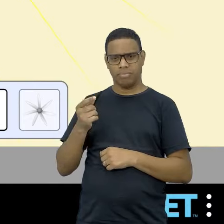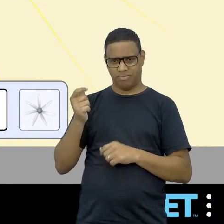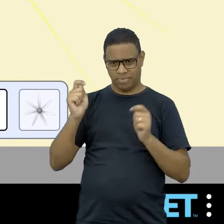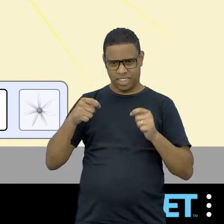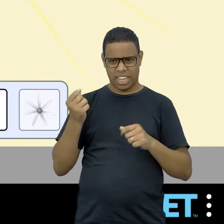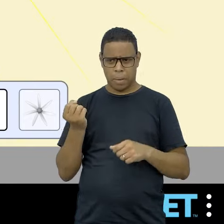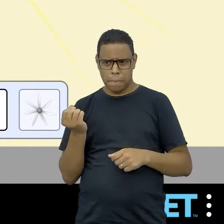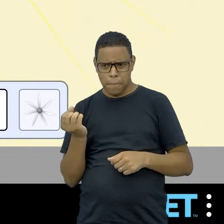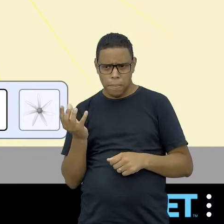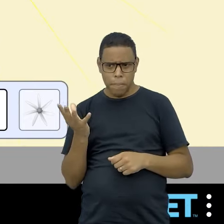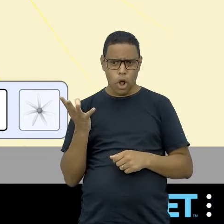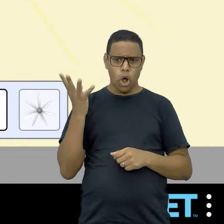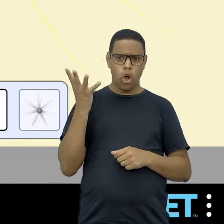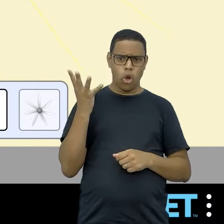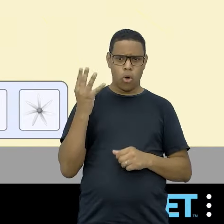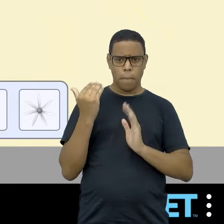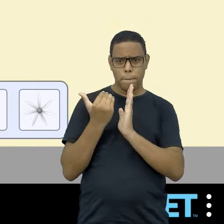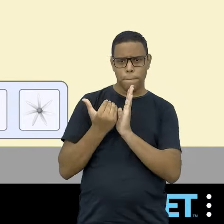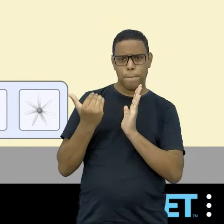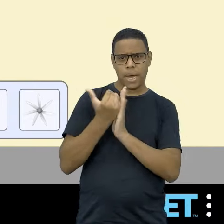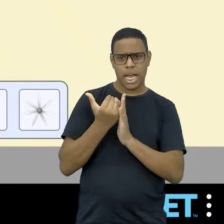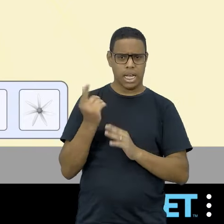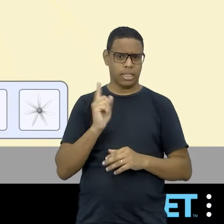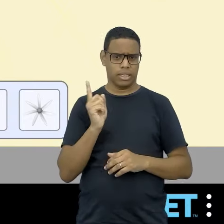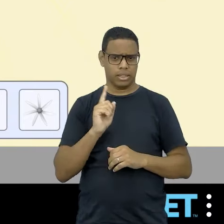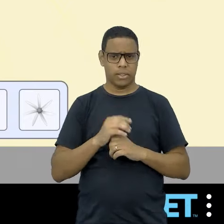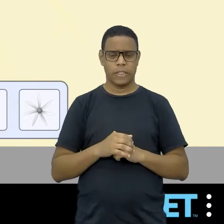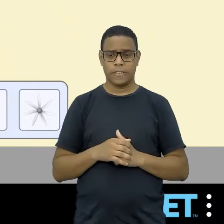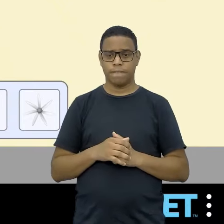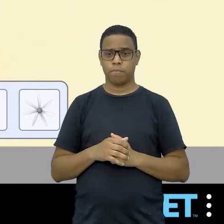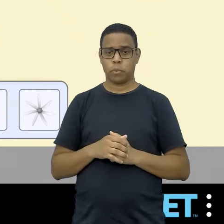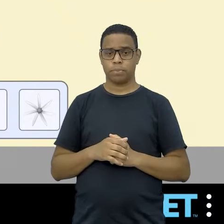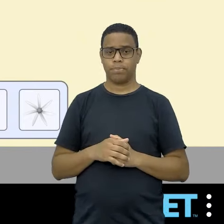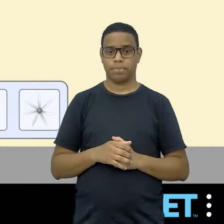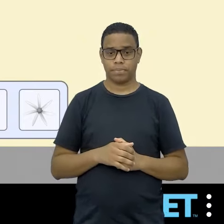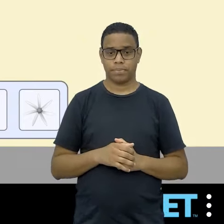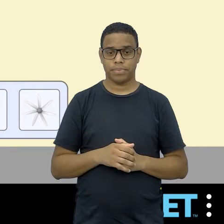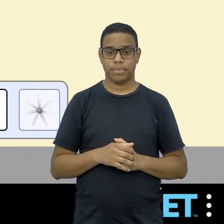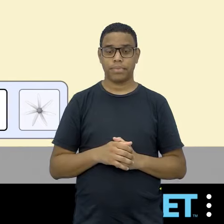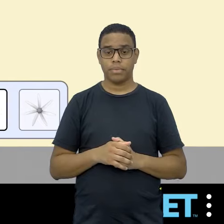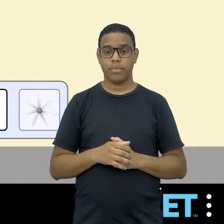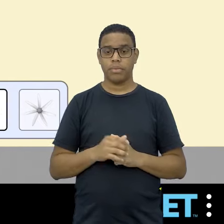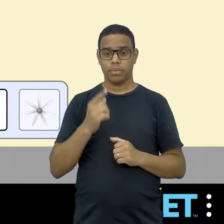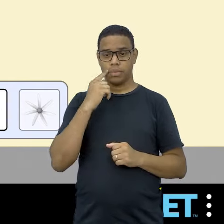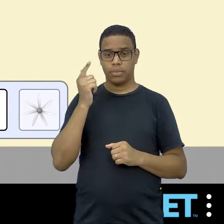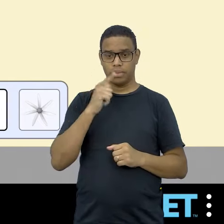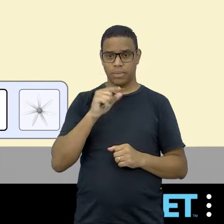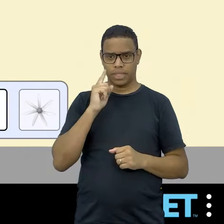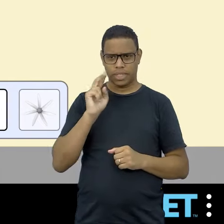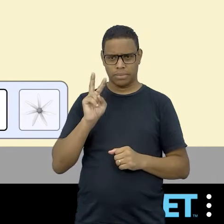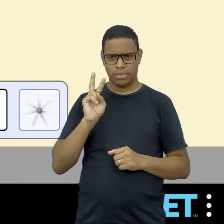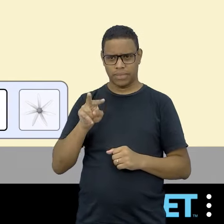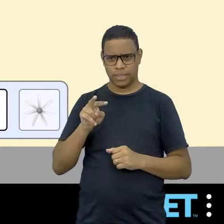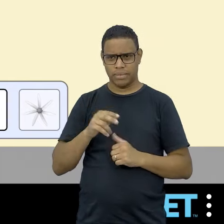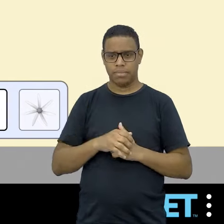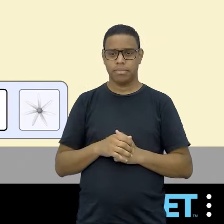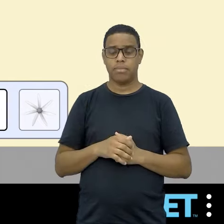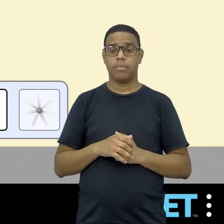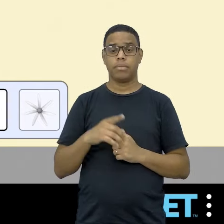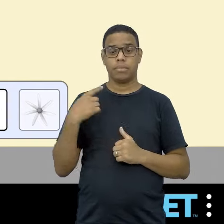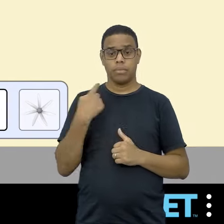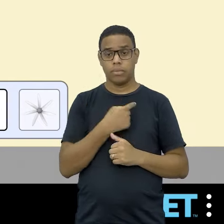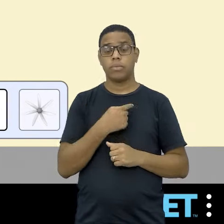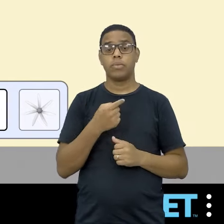que a luminosidade aumentou ou não? Bom, consegue fazer a mesma transformação. Você consegue ver isso? E aí a gente vai ter